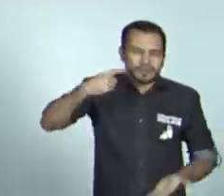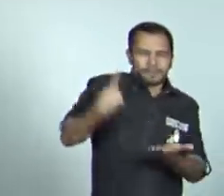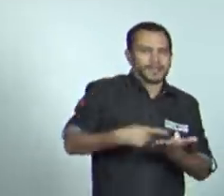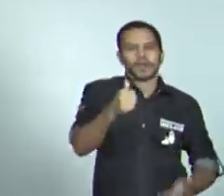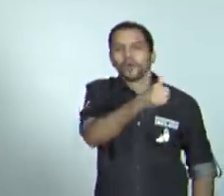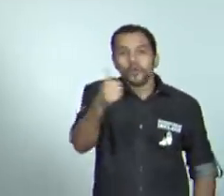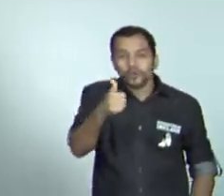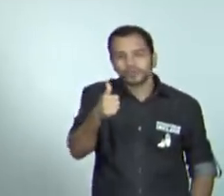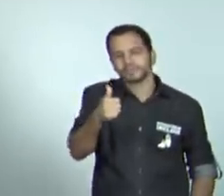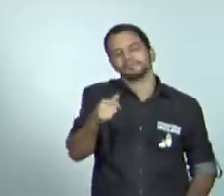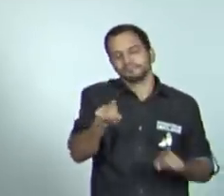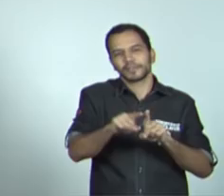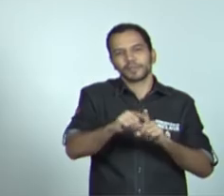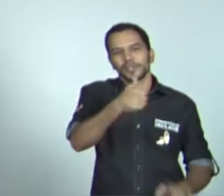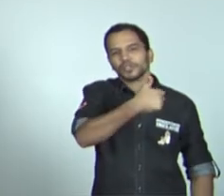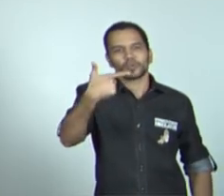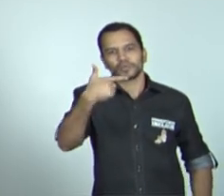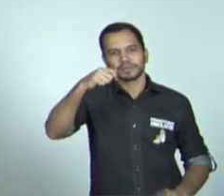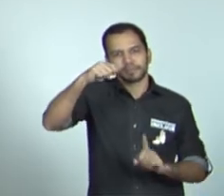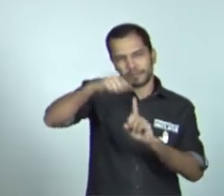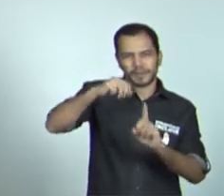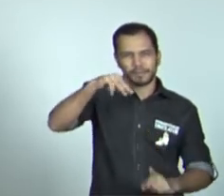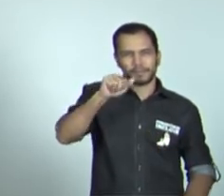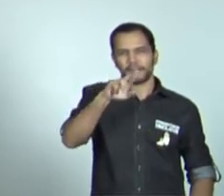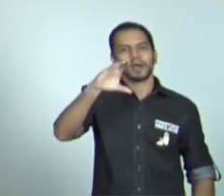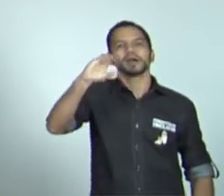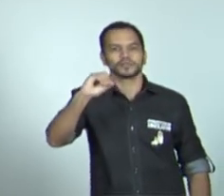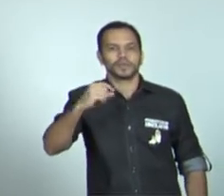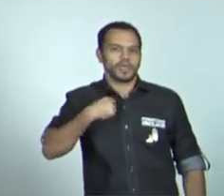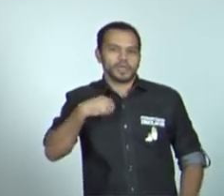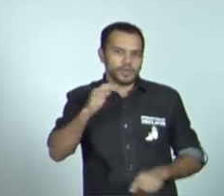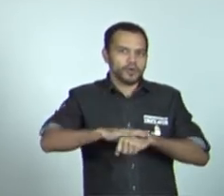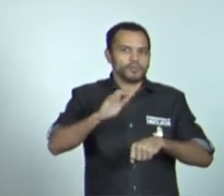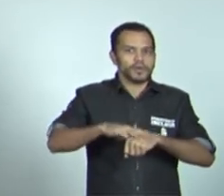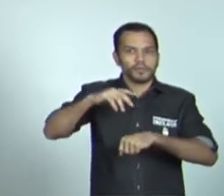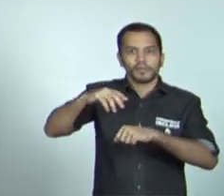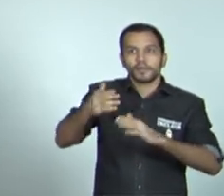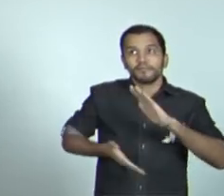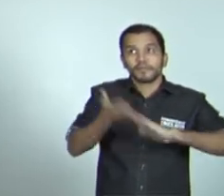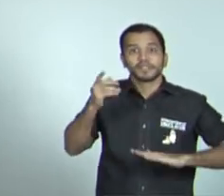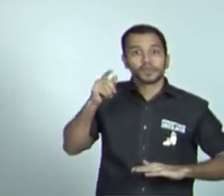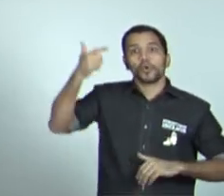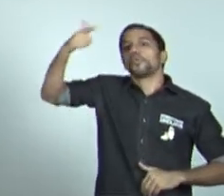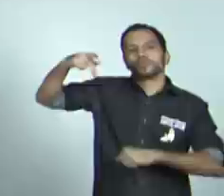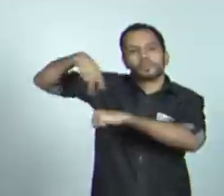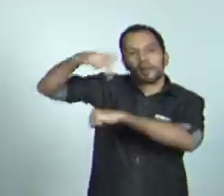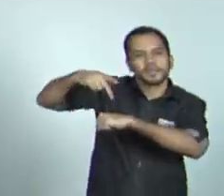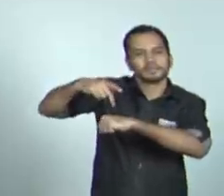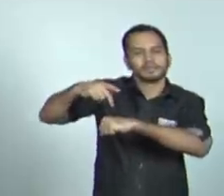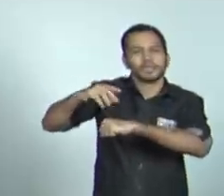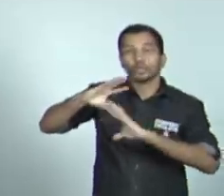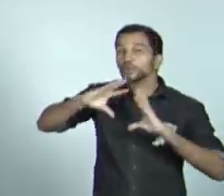doze de março começou a virada eu tava fora do brasil e de lá no fora do brasil